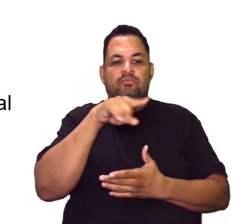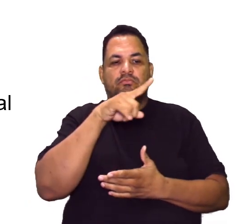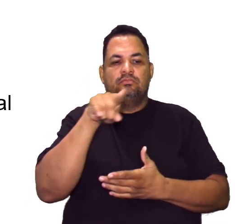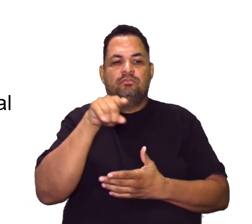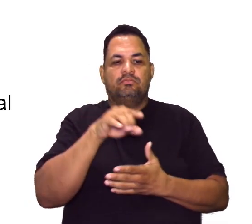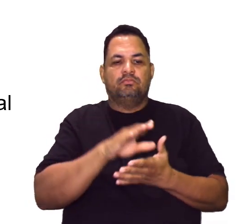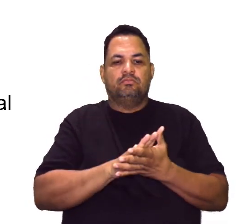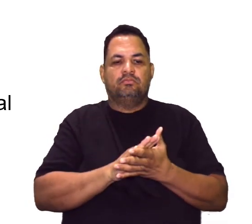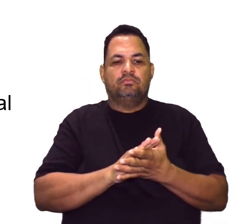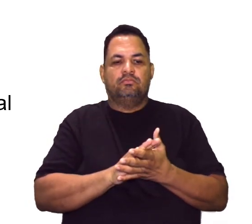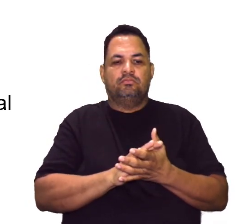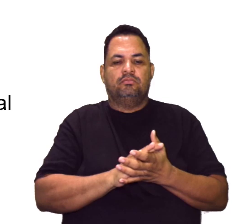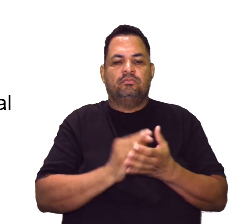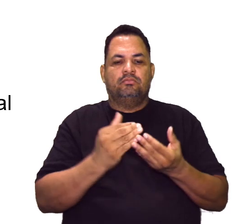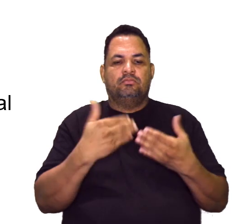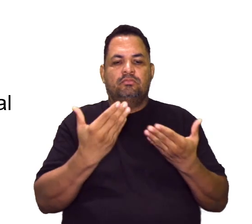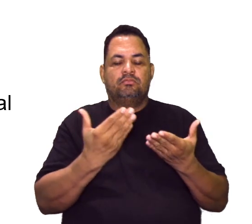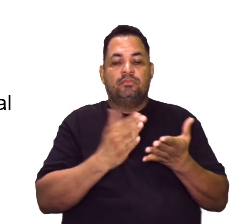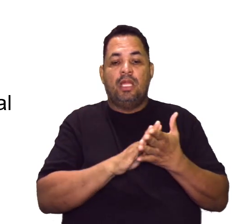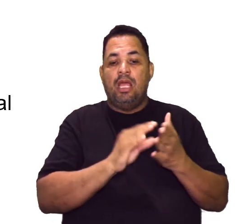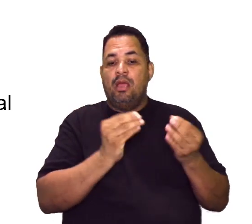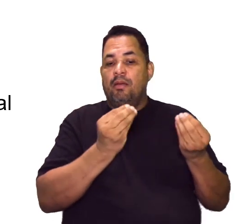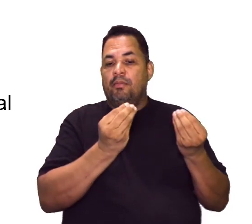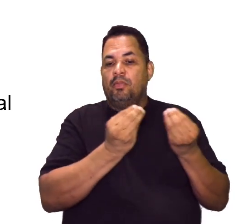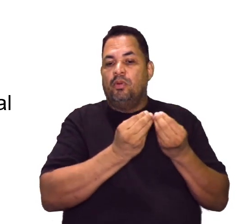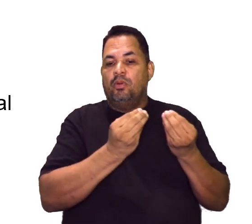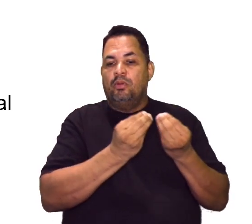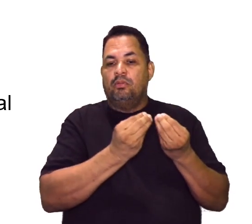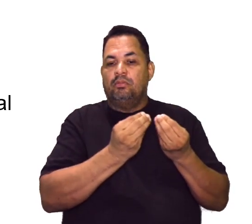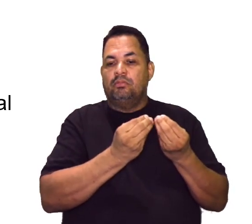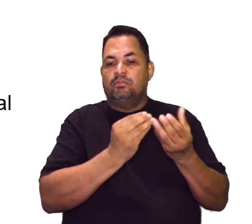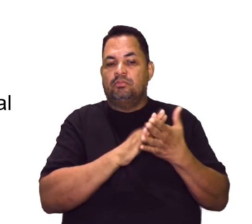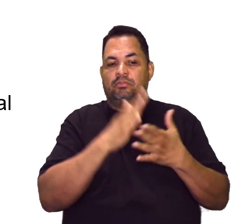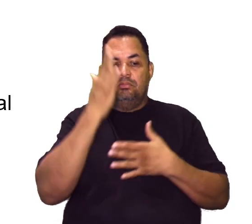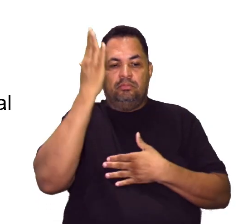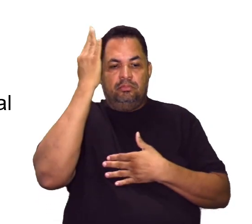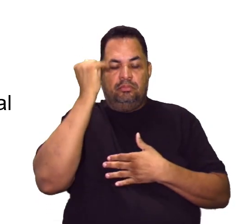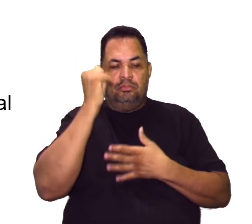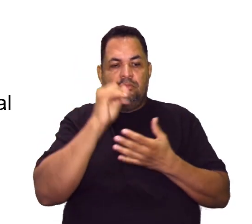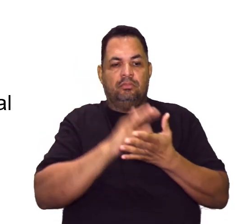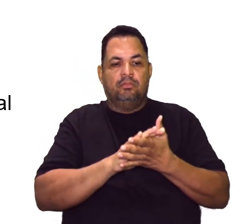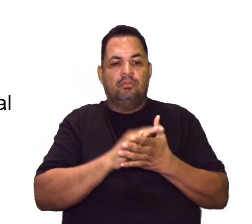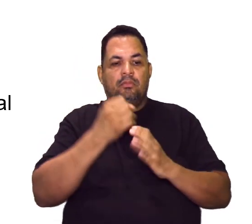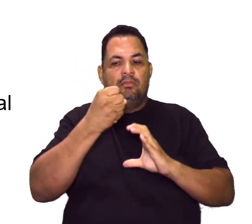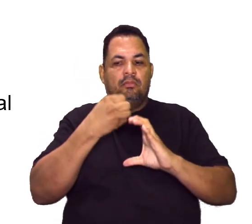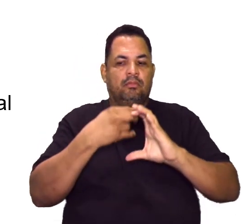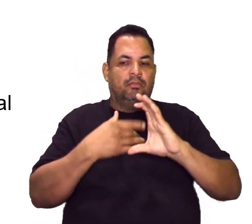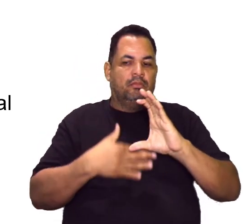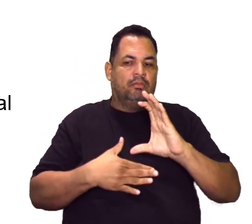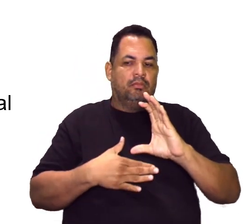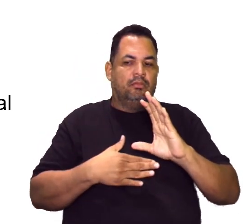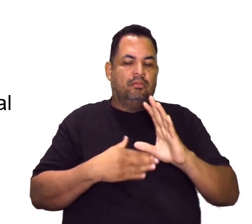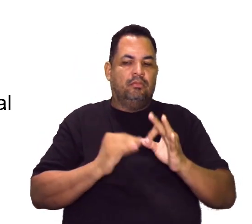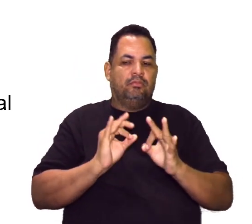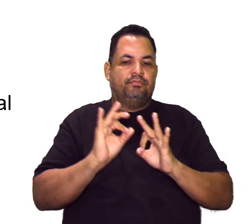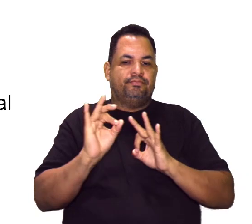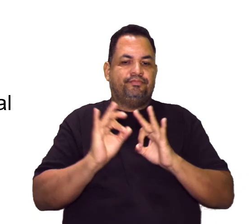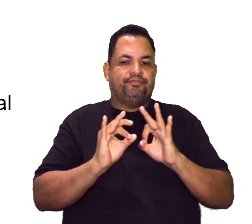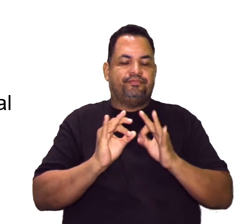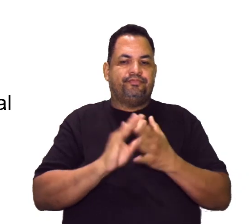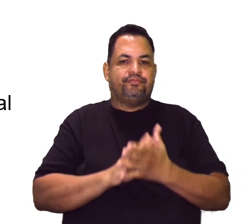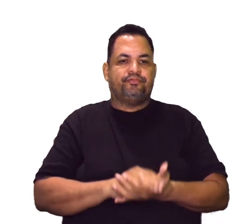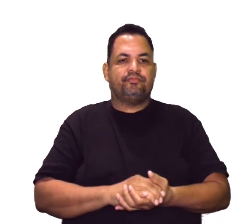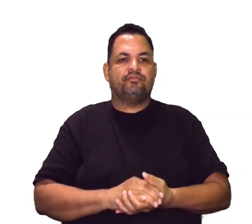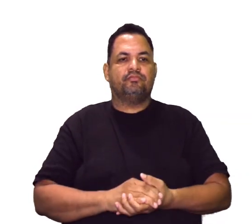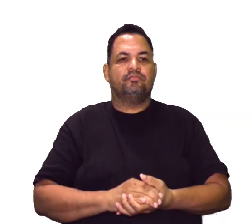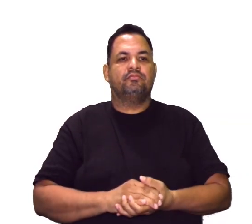assinale a polaridade dessas moléculas, sabendo que tal propriedade